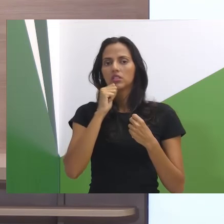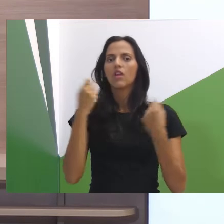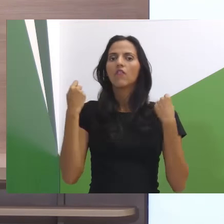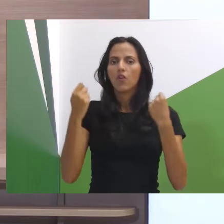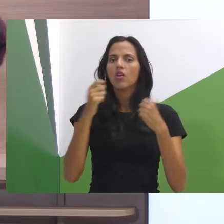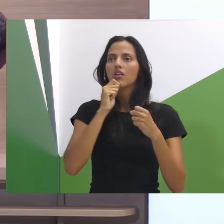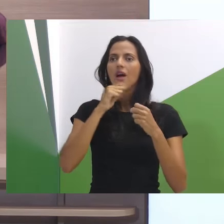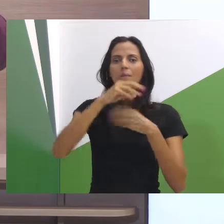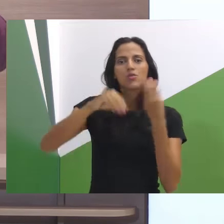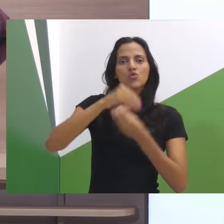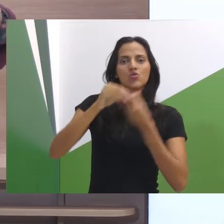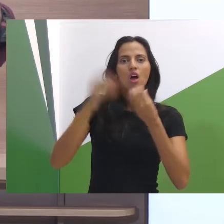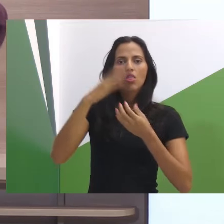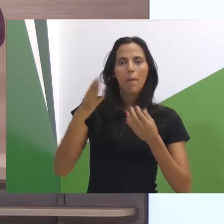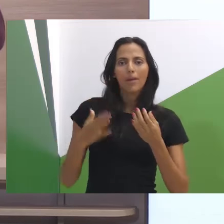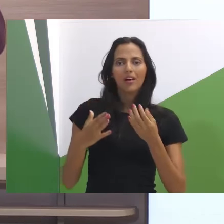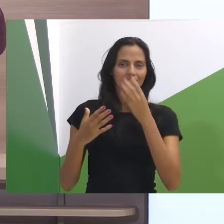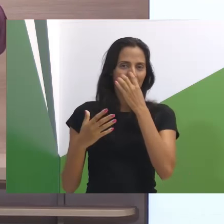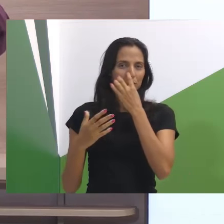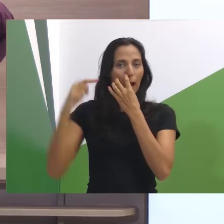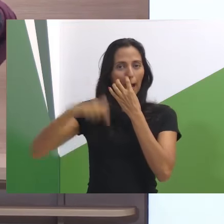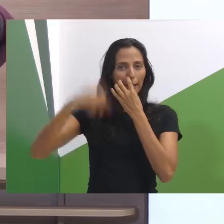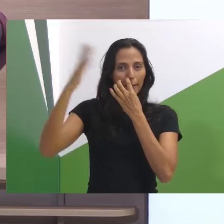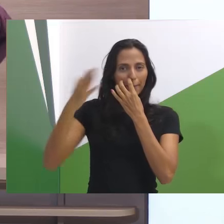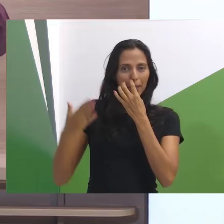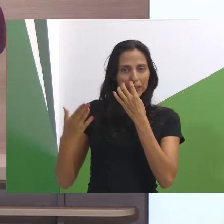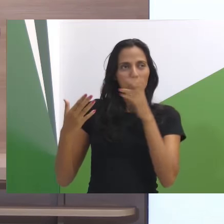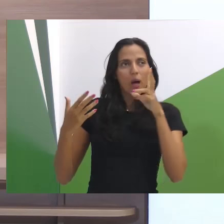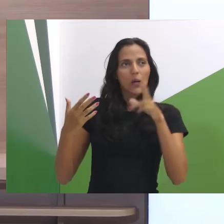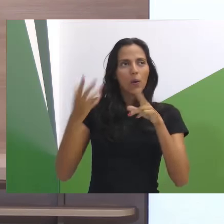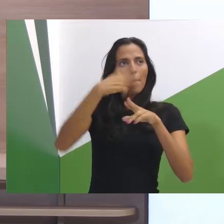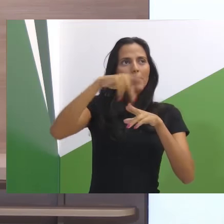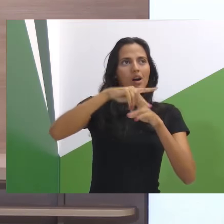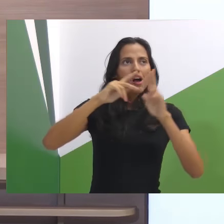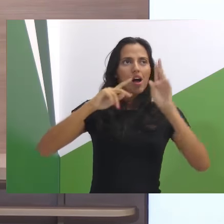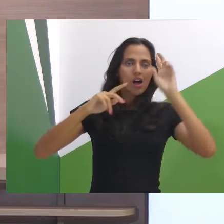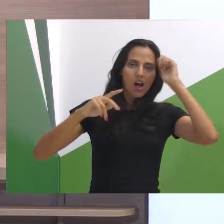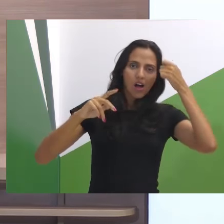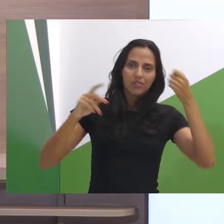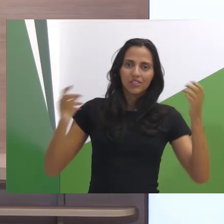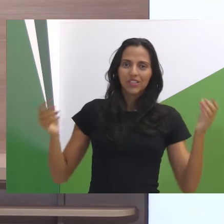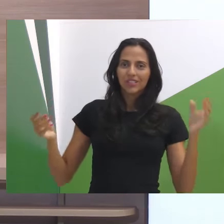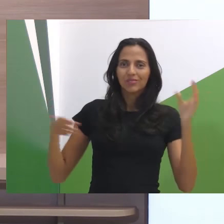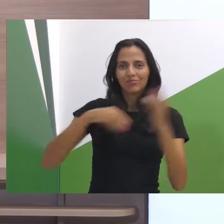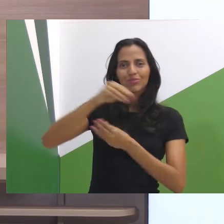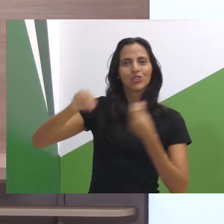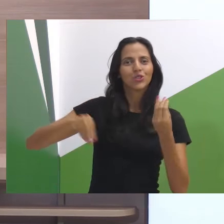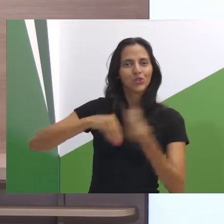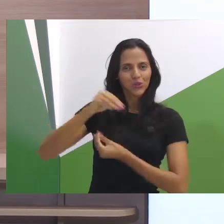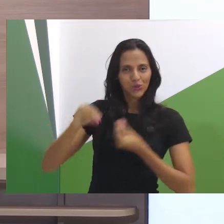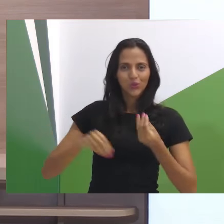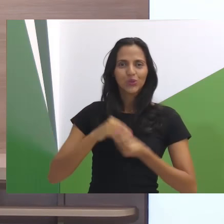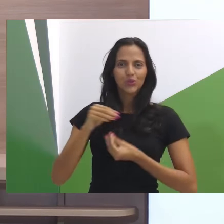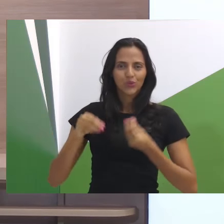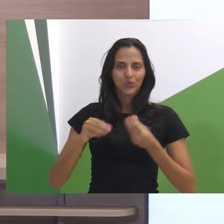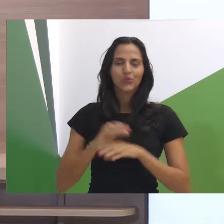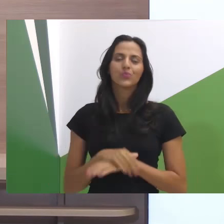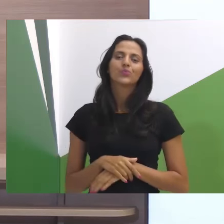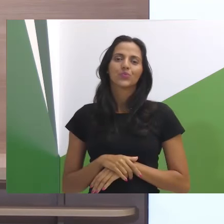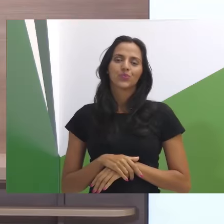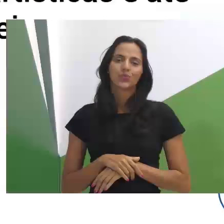cultura. A cultura brasileira também ficou sincrética por causa disso. O sincretismo aconteceu na cultura também. Correto?